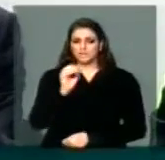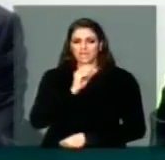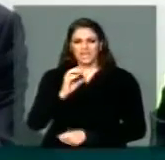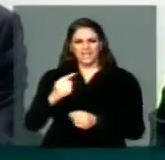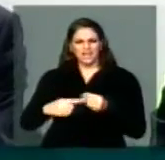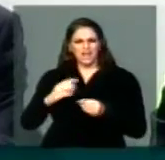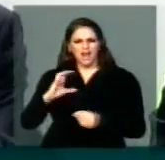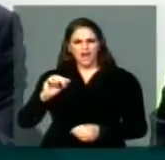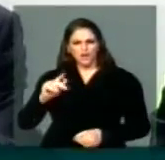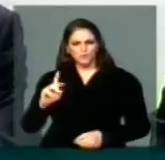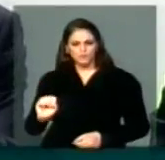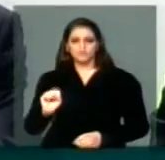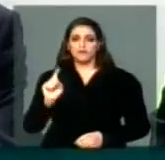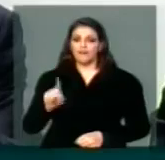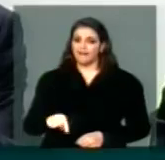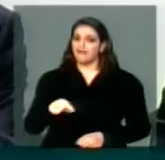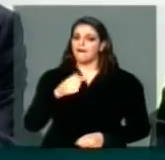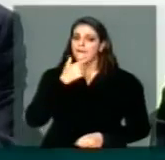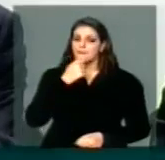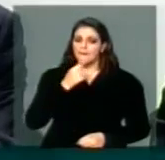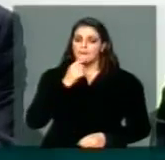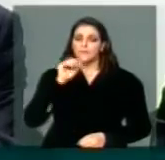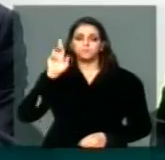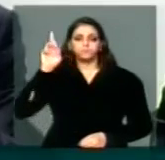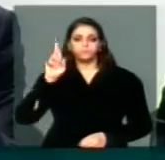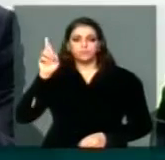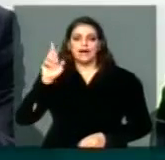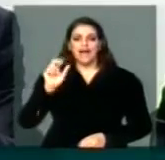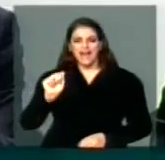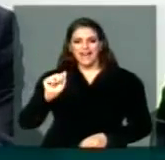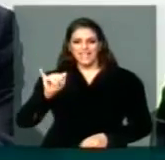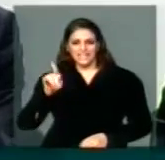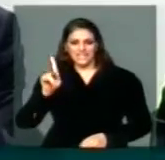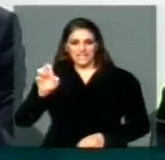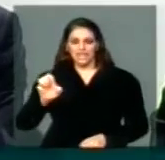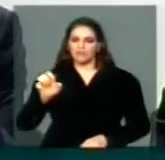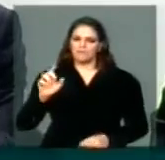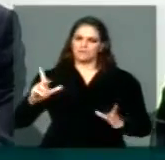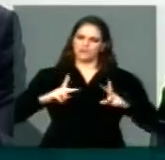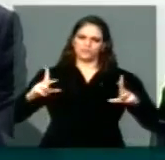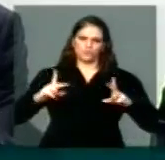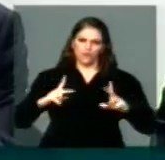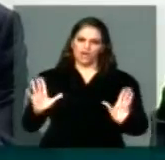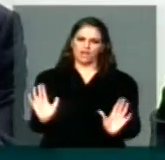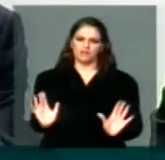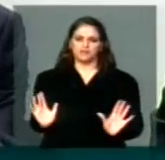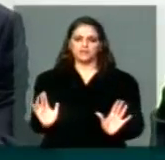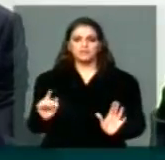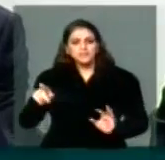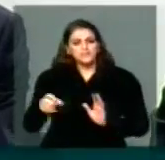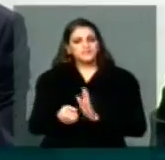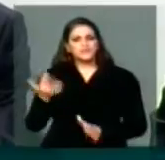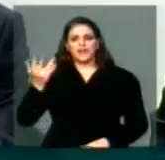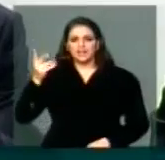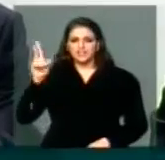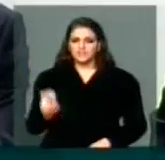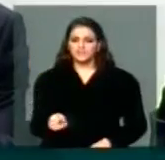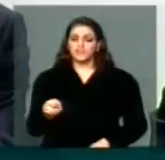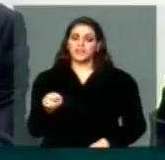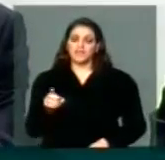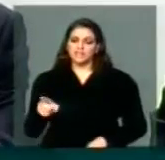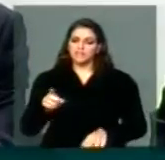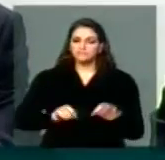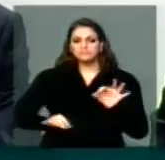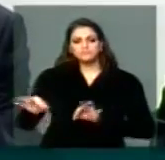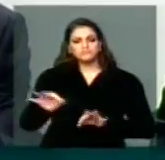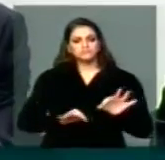Janeiro, empreendimento do empresário Ike Batista Privado. E para isso, várias gestões fez para todo o setor